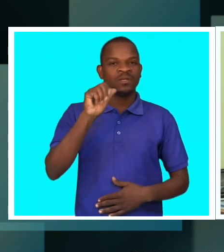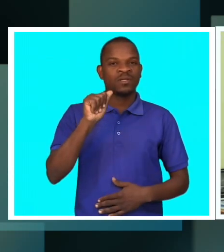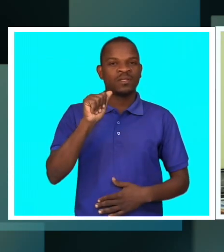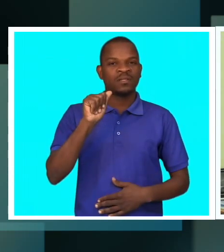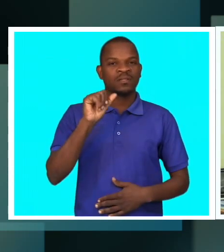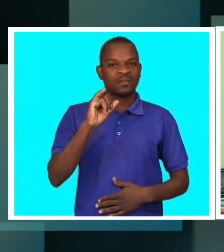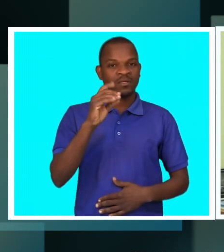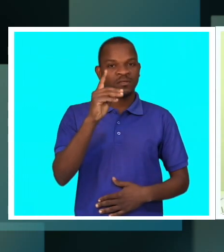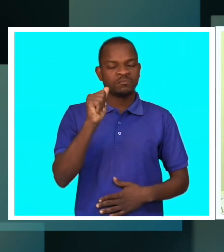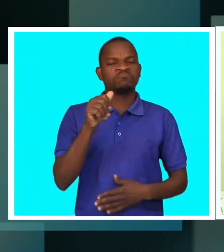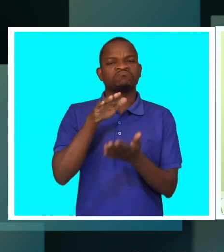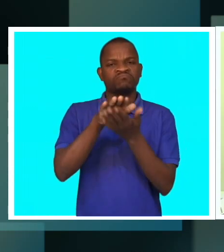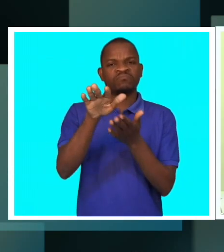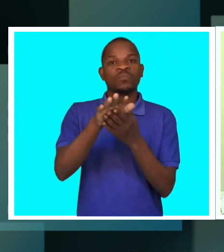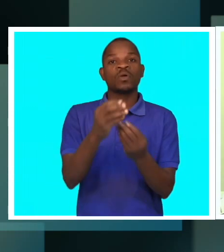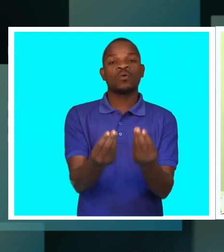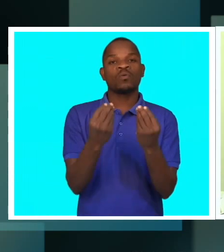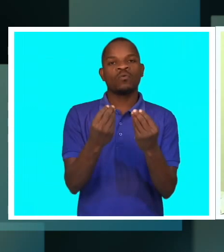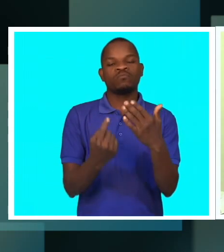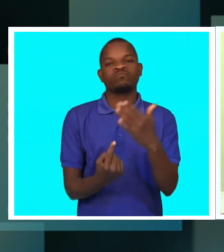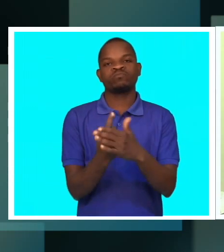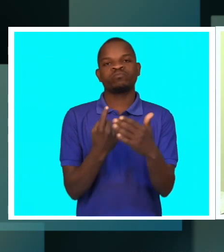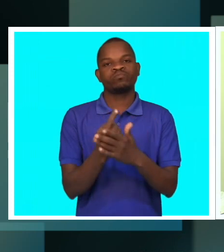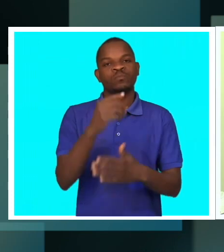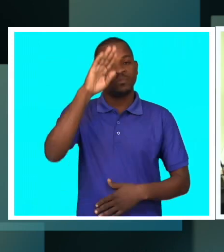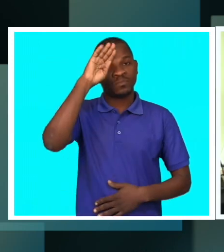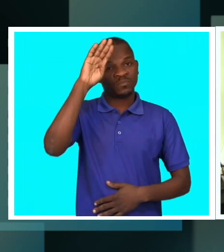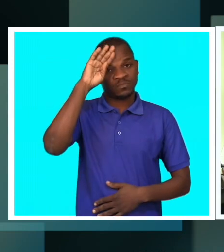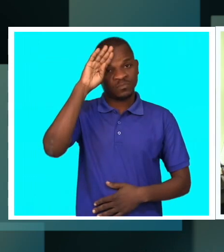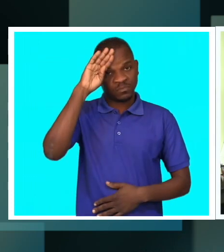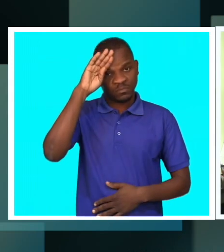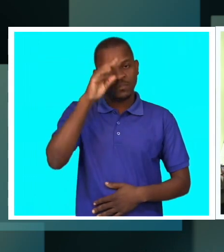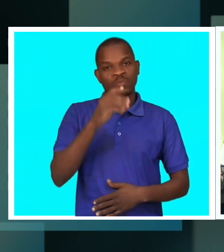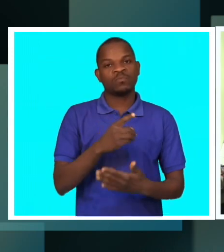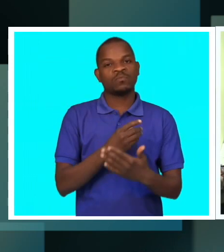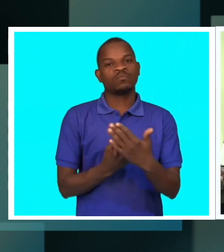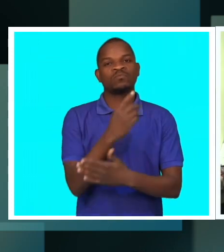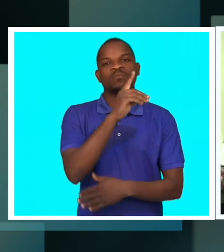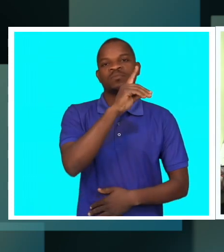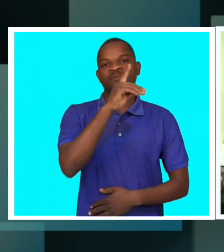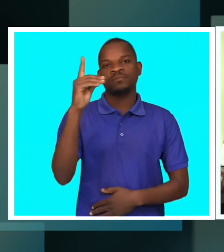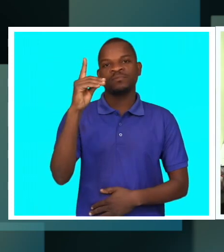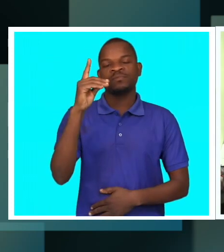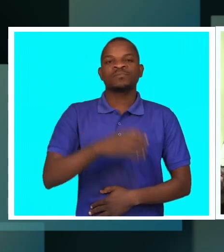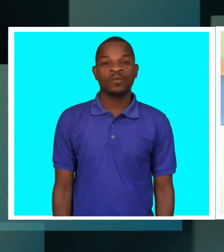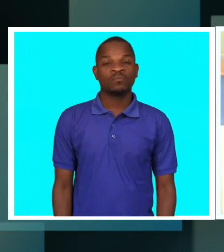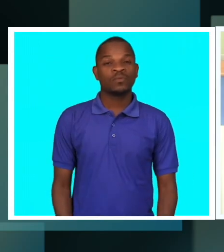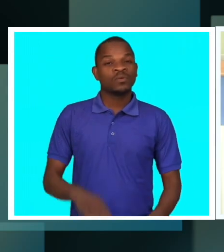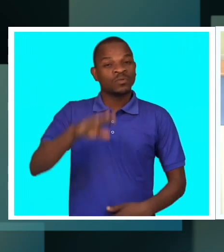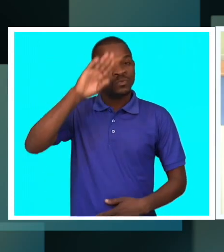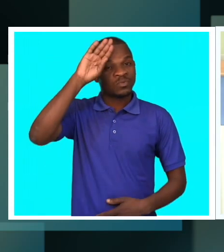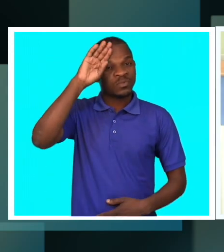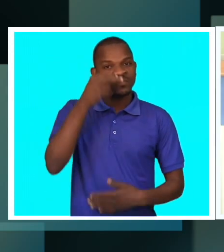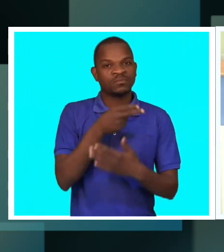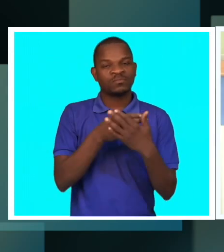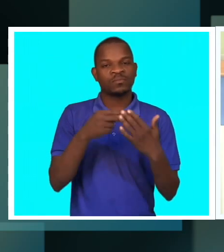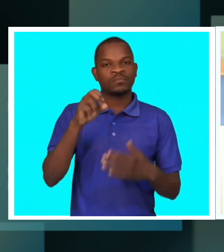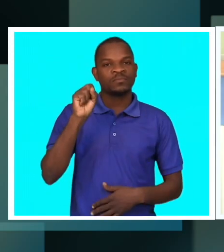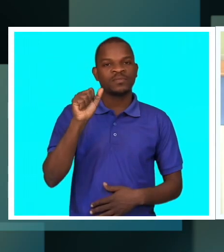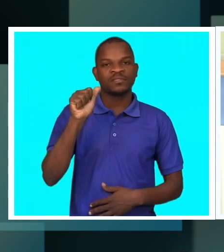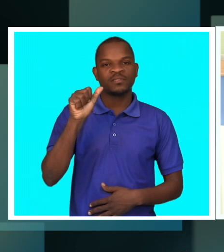generalista, explica como esta doença pode causar deficiência. O sarampo